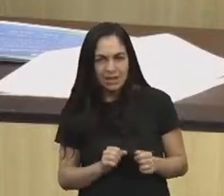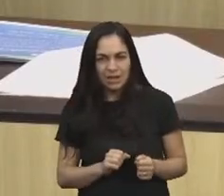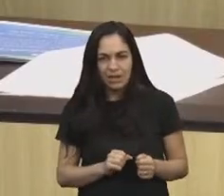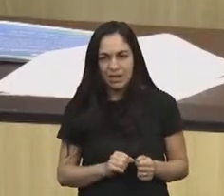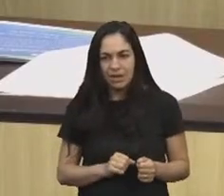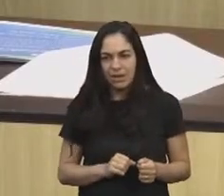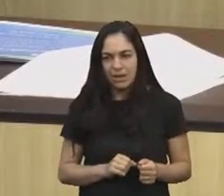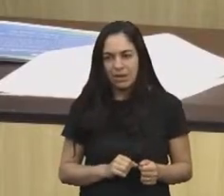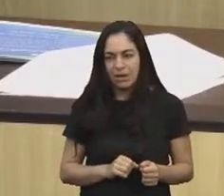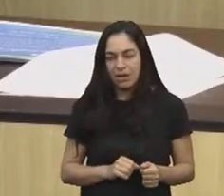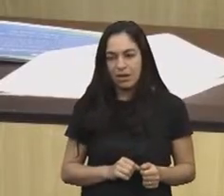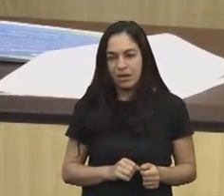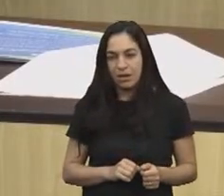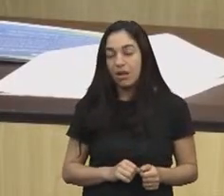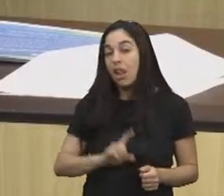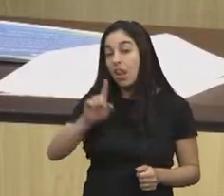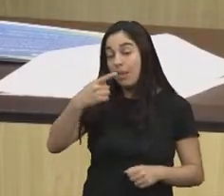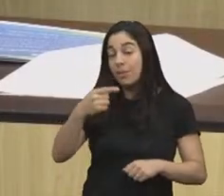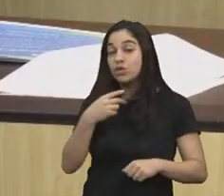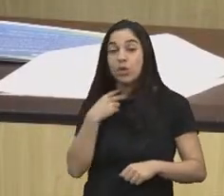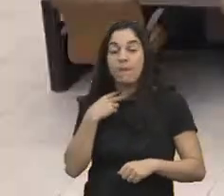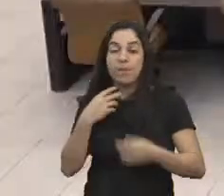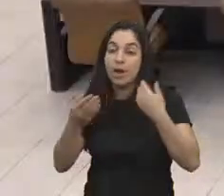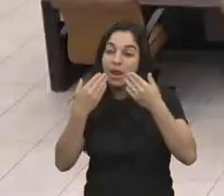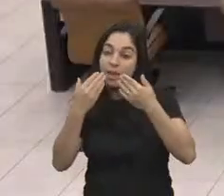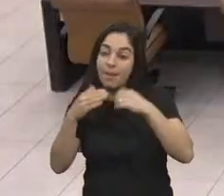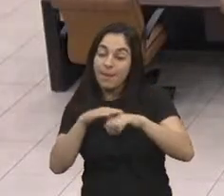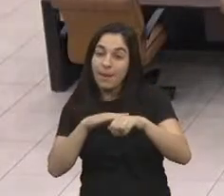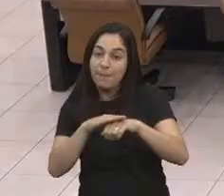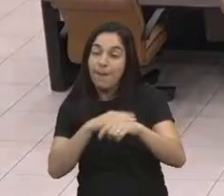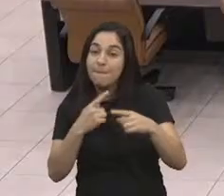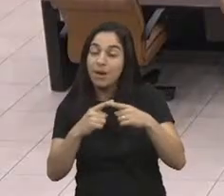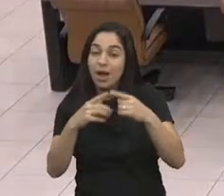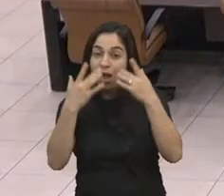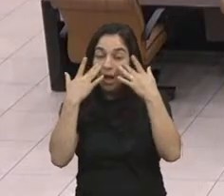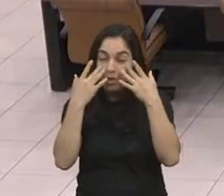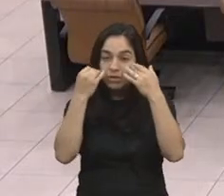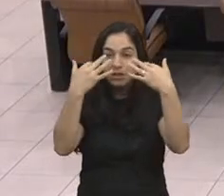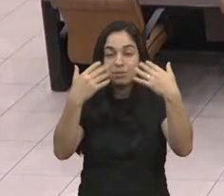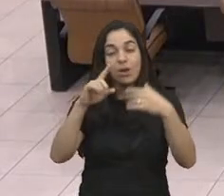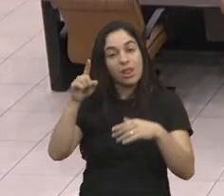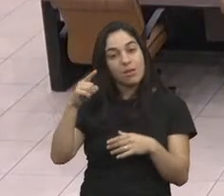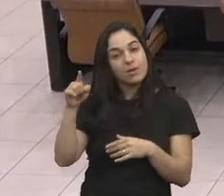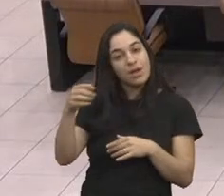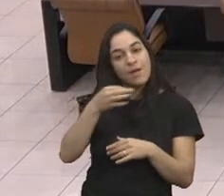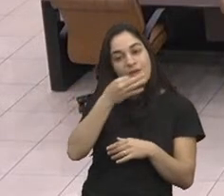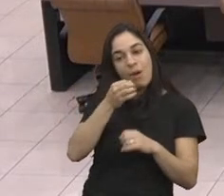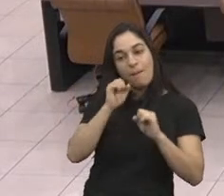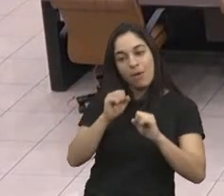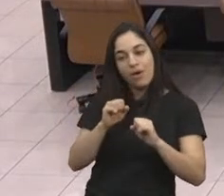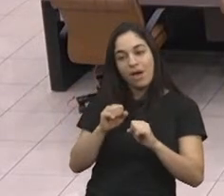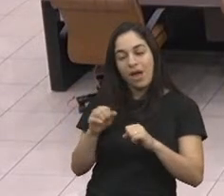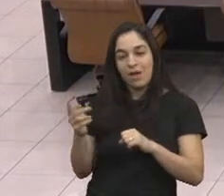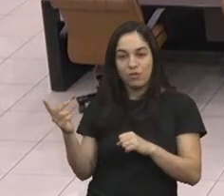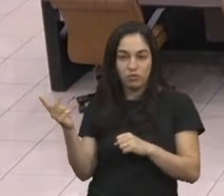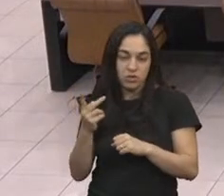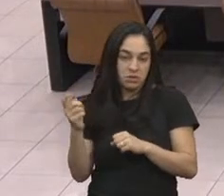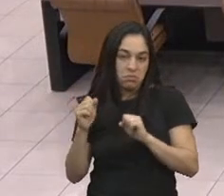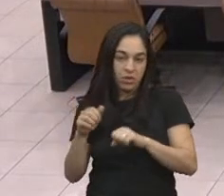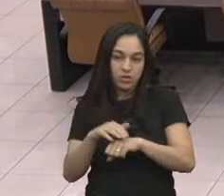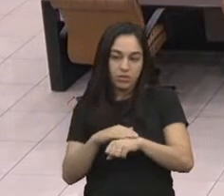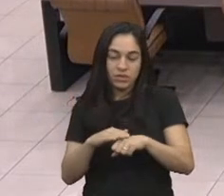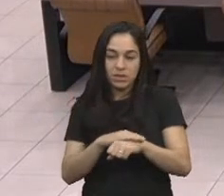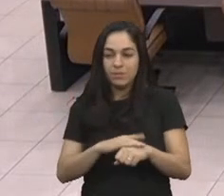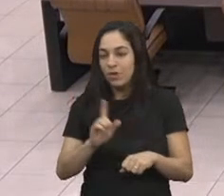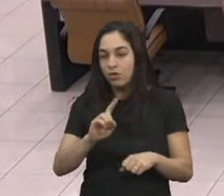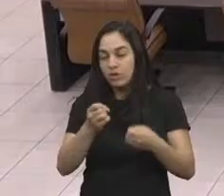A caçamba tira entulho. Depois a gente não pode entrar no debate, que é audiência pública, depois a gente vai abrir para eles falarem, Roberto, daí vocês... Não, eu estou explicando, né, que não